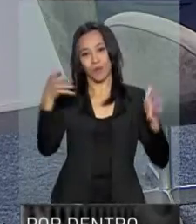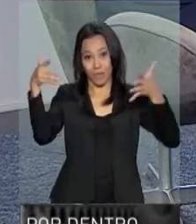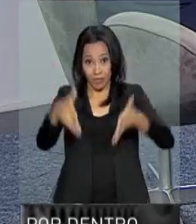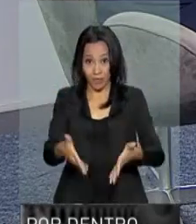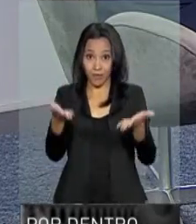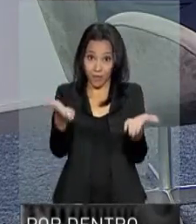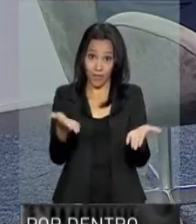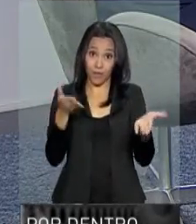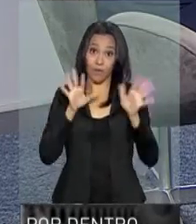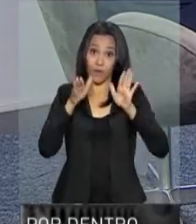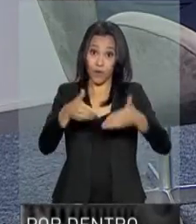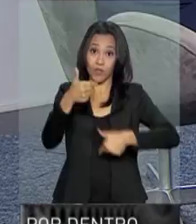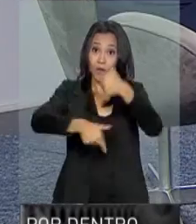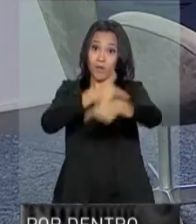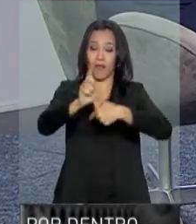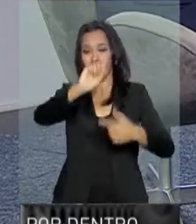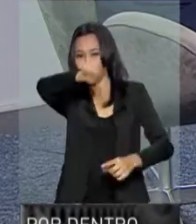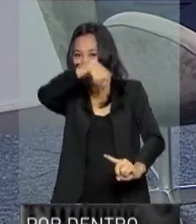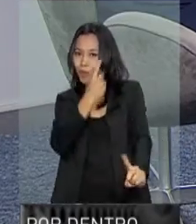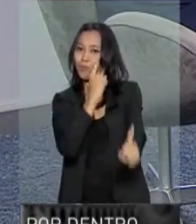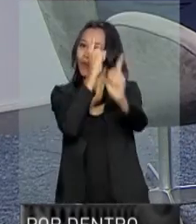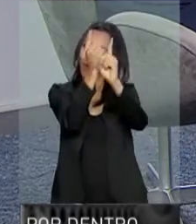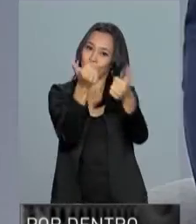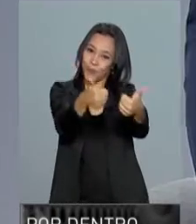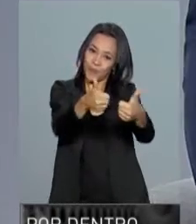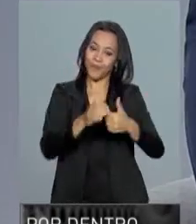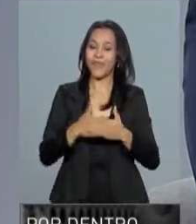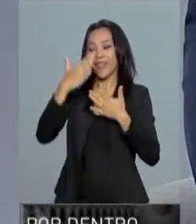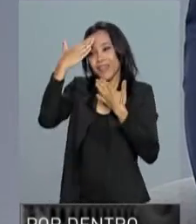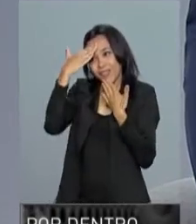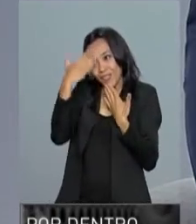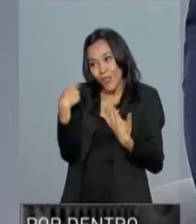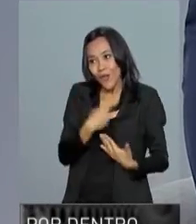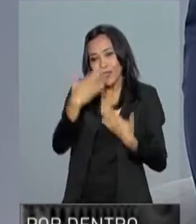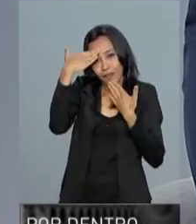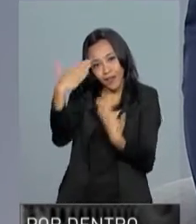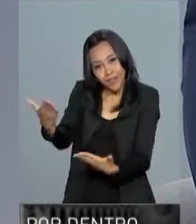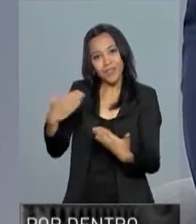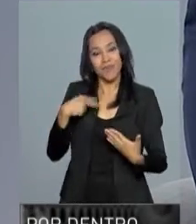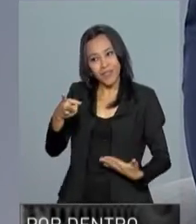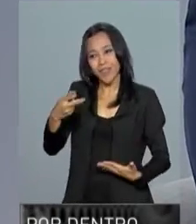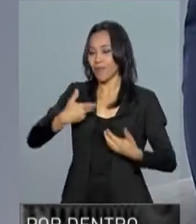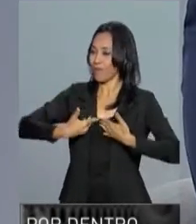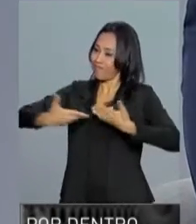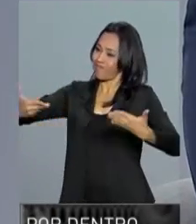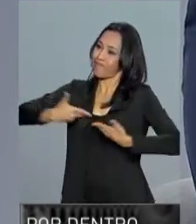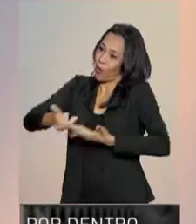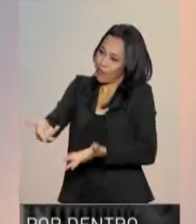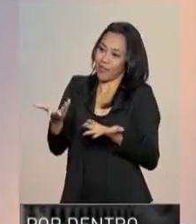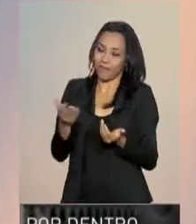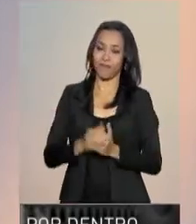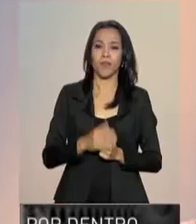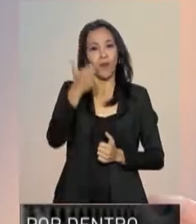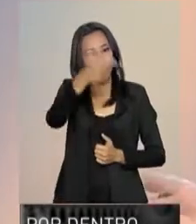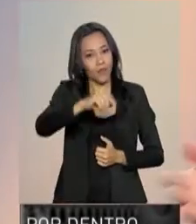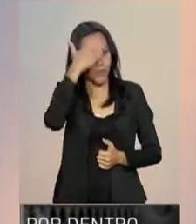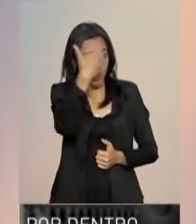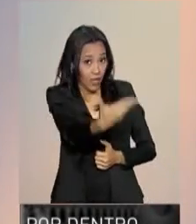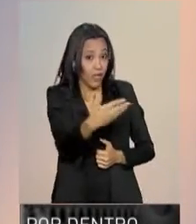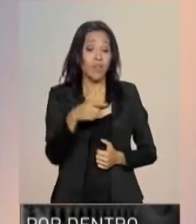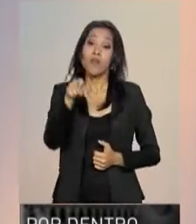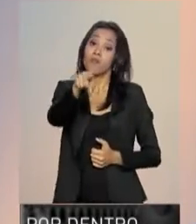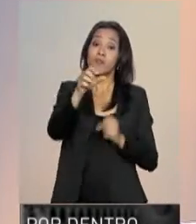aqui no PA e do governo e até uma próxima oportunidade de entrar lá nós que agradecemos e estamos sempre à disposição obrigada mais uma vez